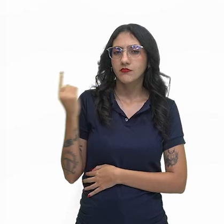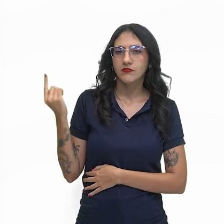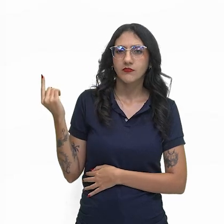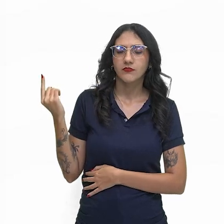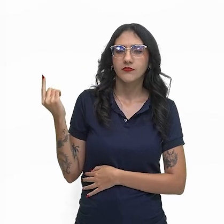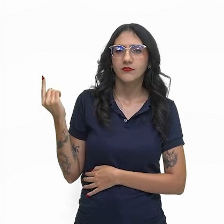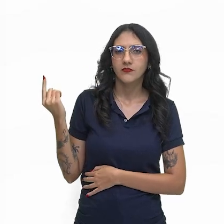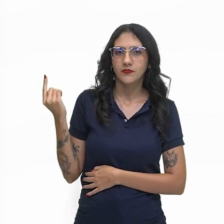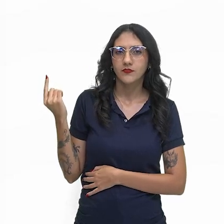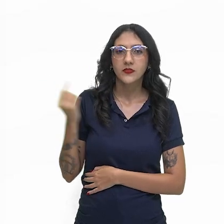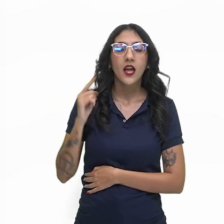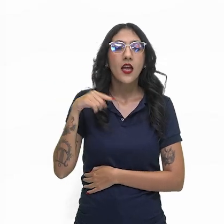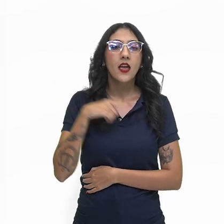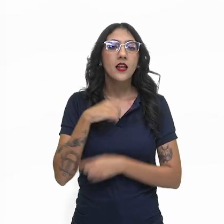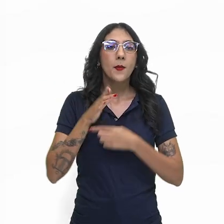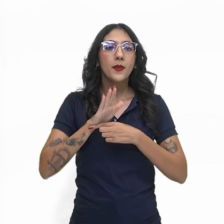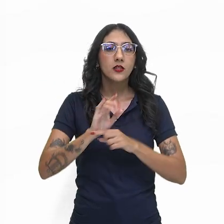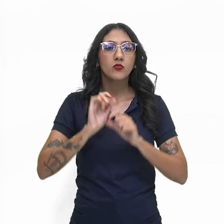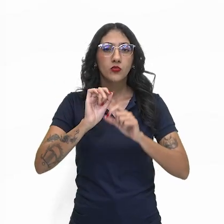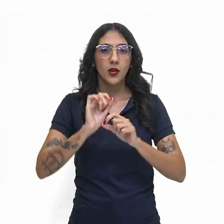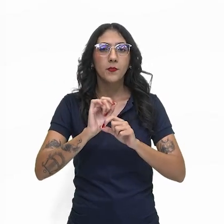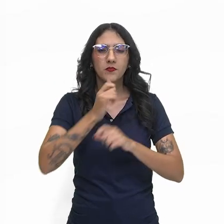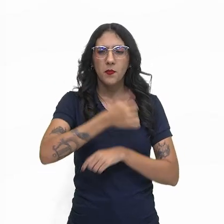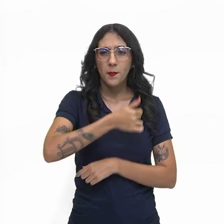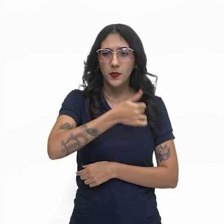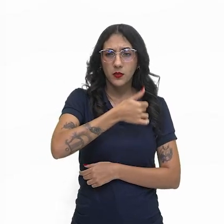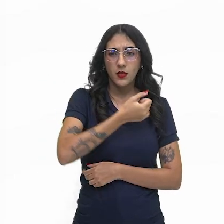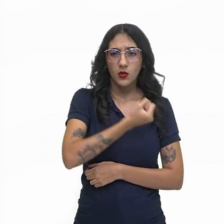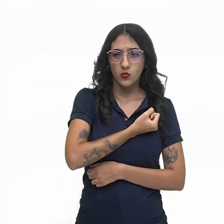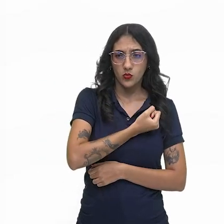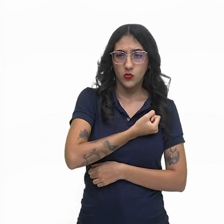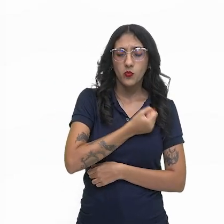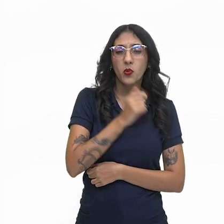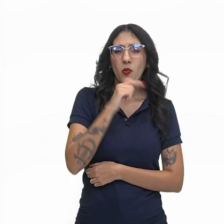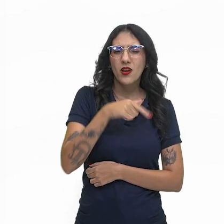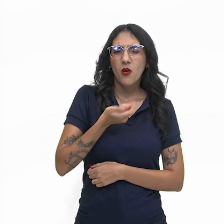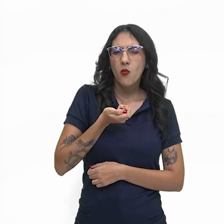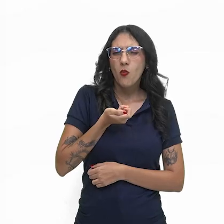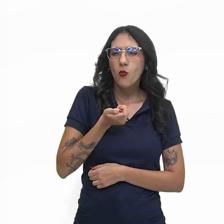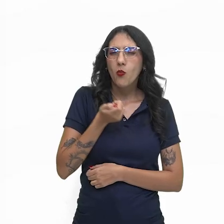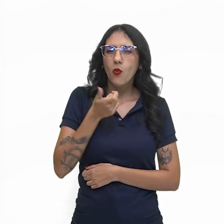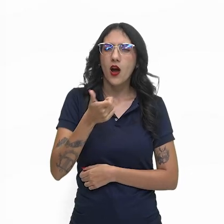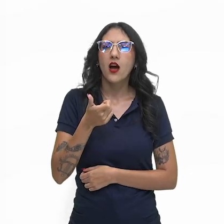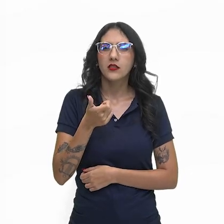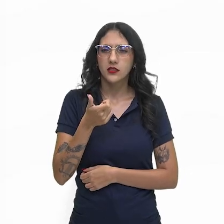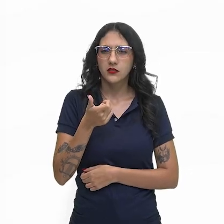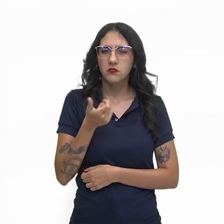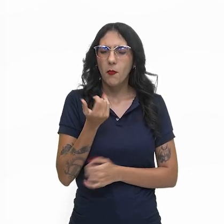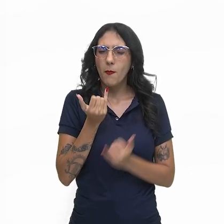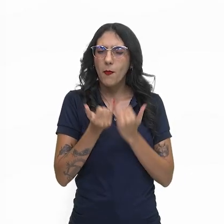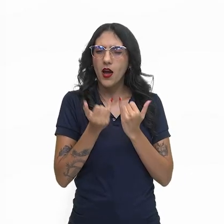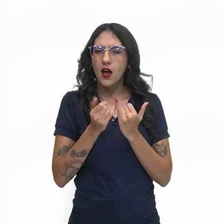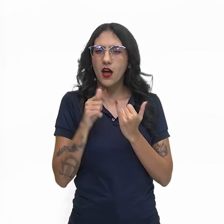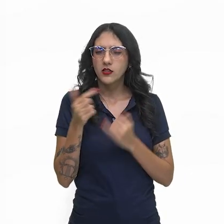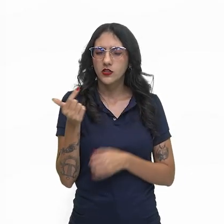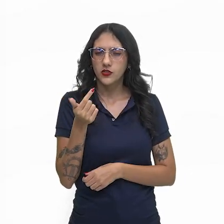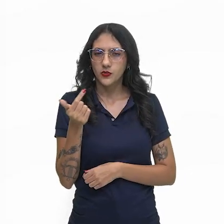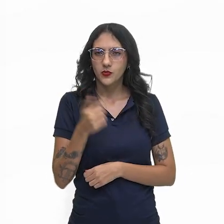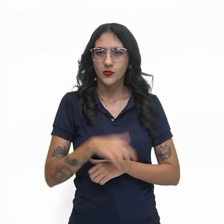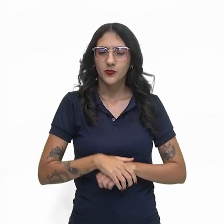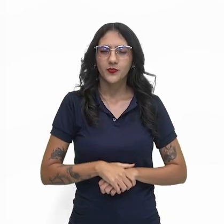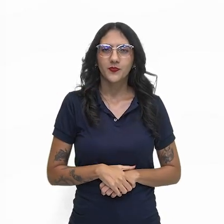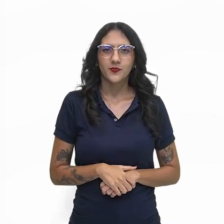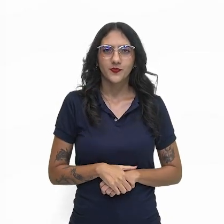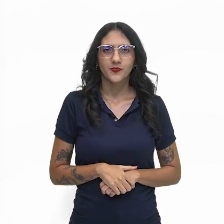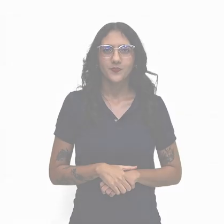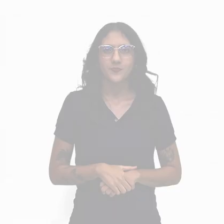aproximadamente, que indica que o primeiro número é aproximadamente igual ao segundo.